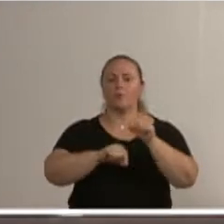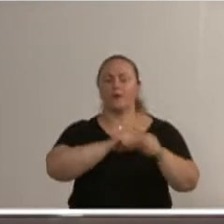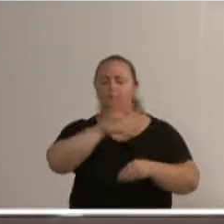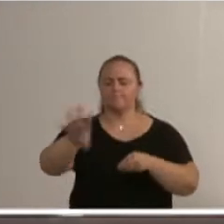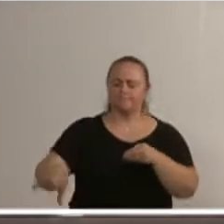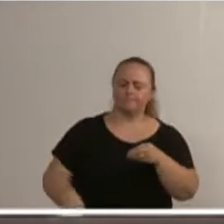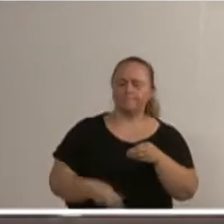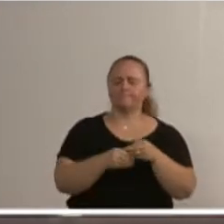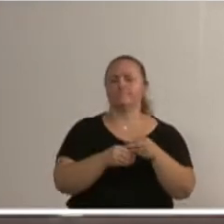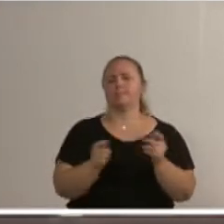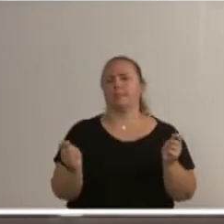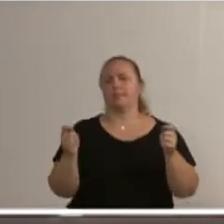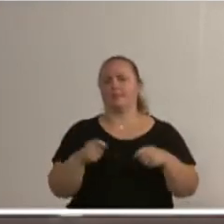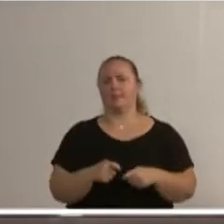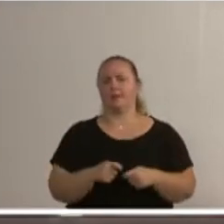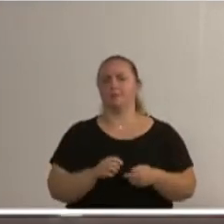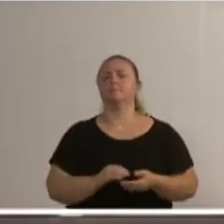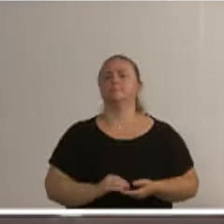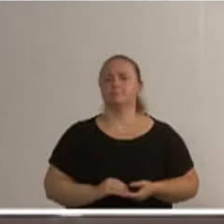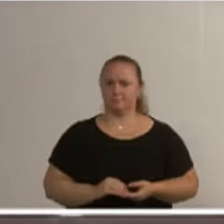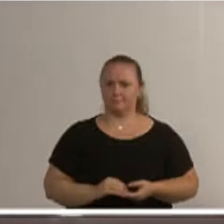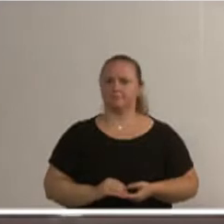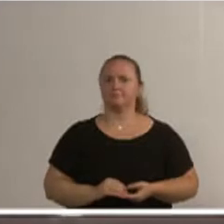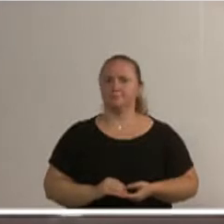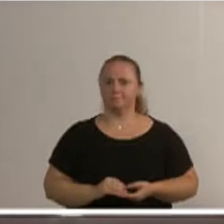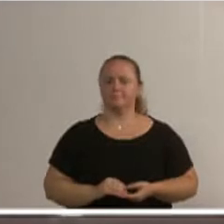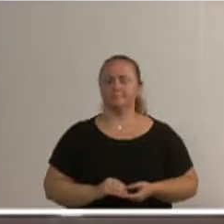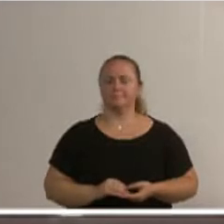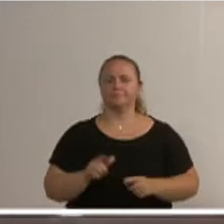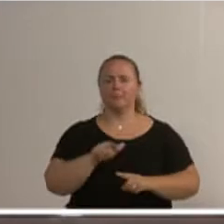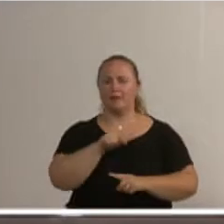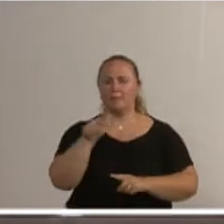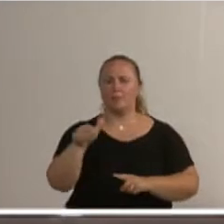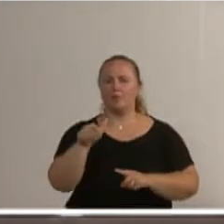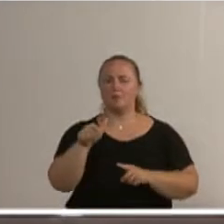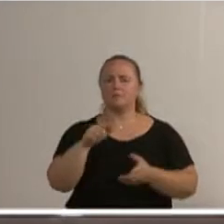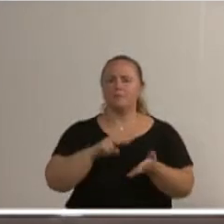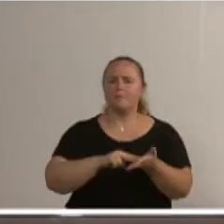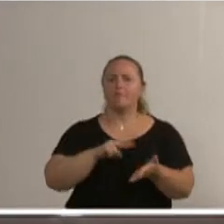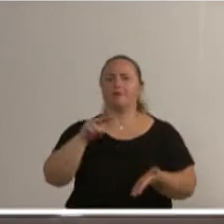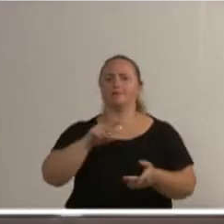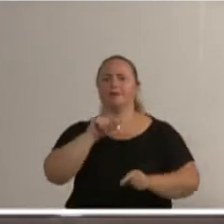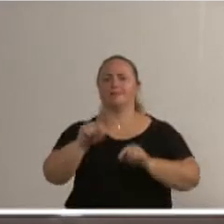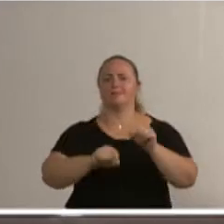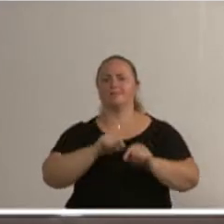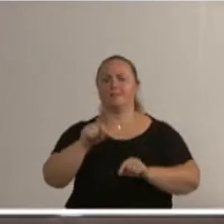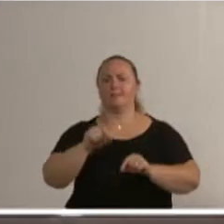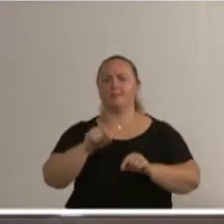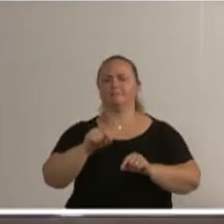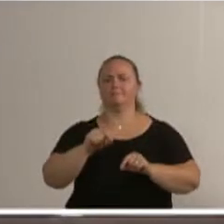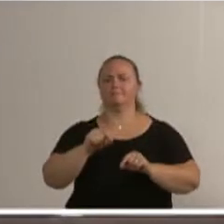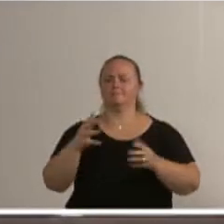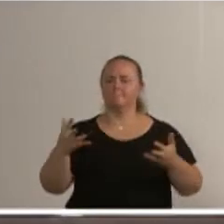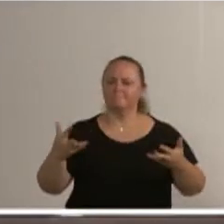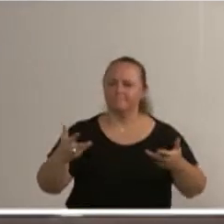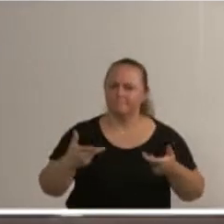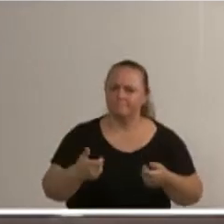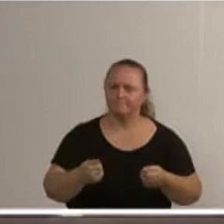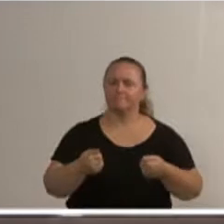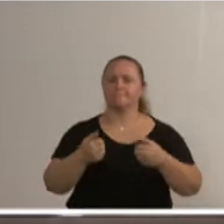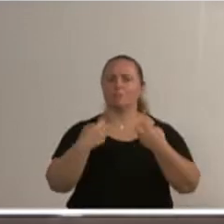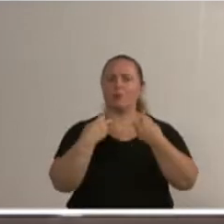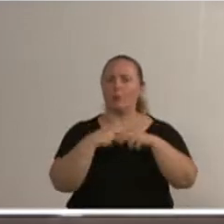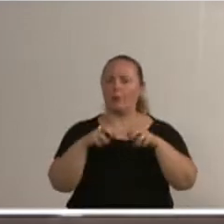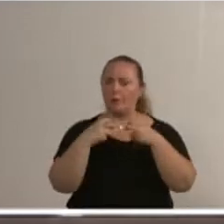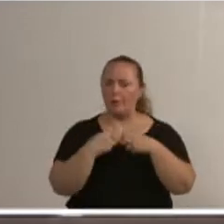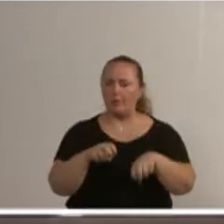que no final nós tenhamos aqui o bem maior, que é o quê? A qualidade do ônibus, os horários,